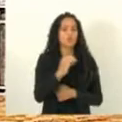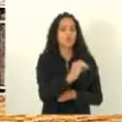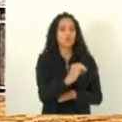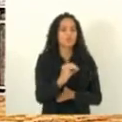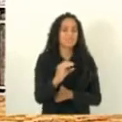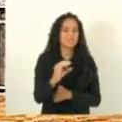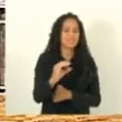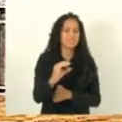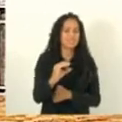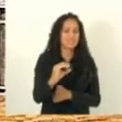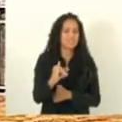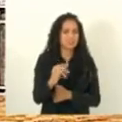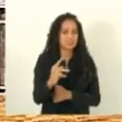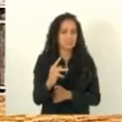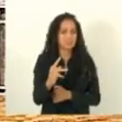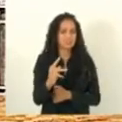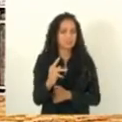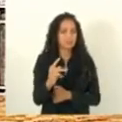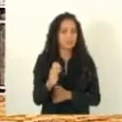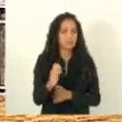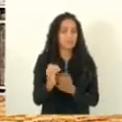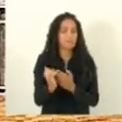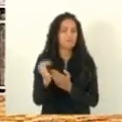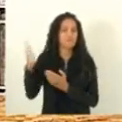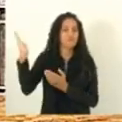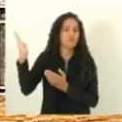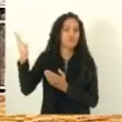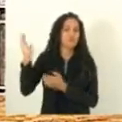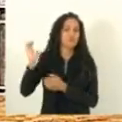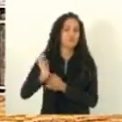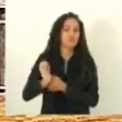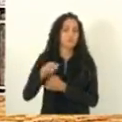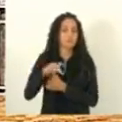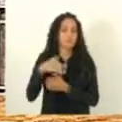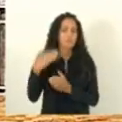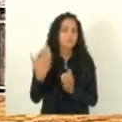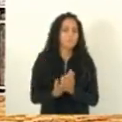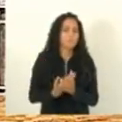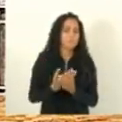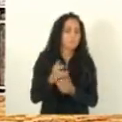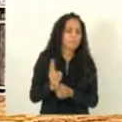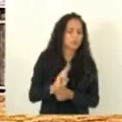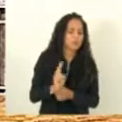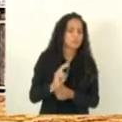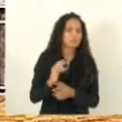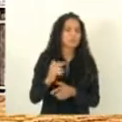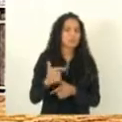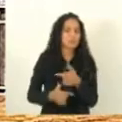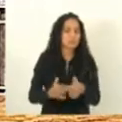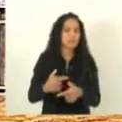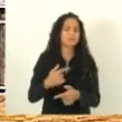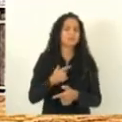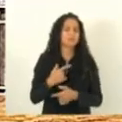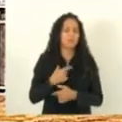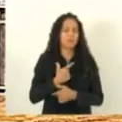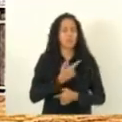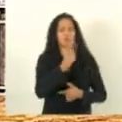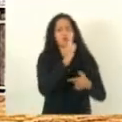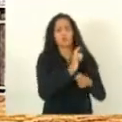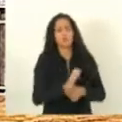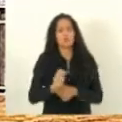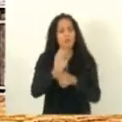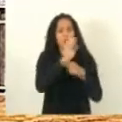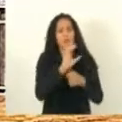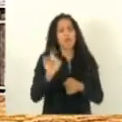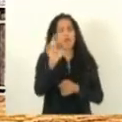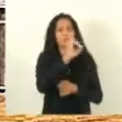OS, que vem de fora do Estado, já tem processo investigatório em outros estados. Mas cada estado